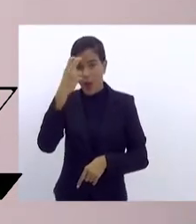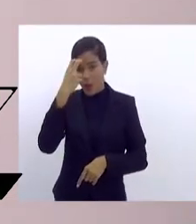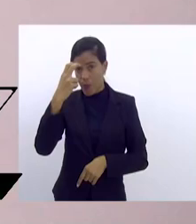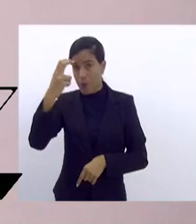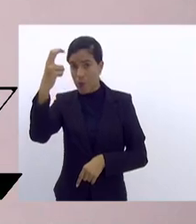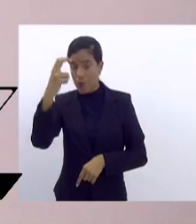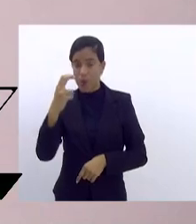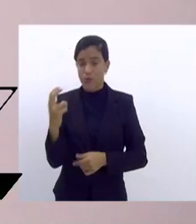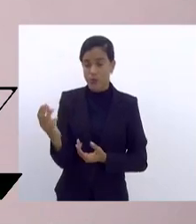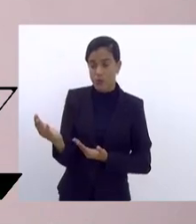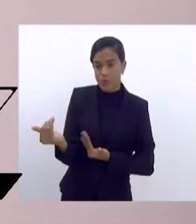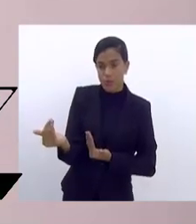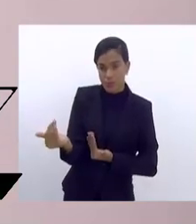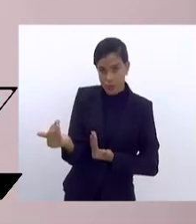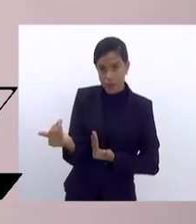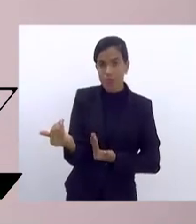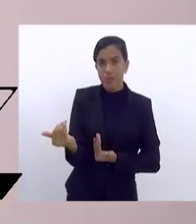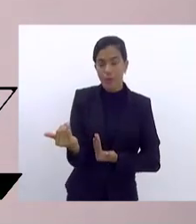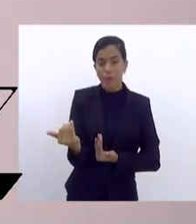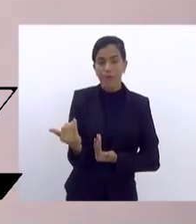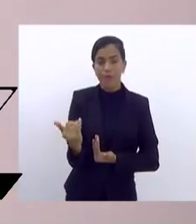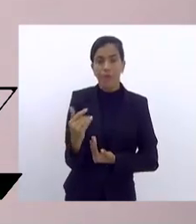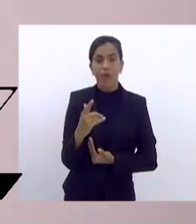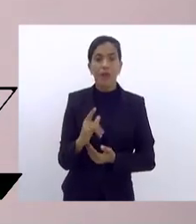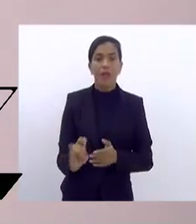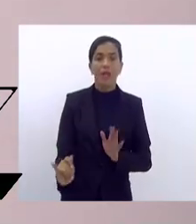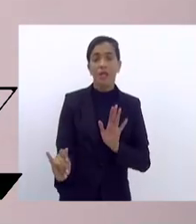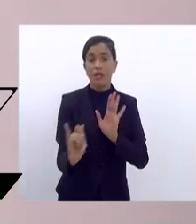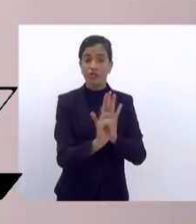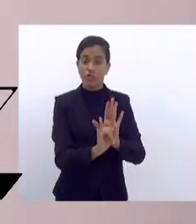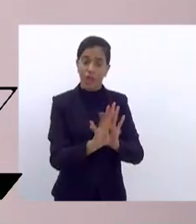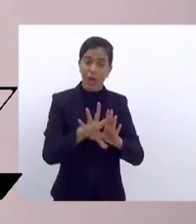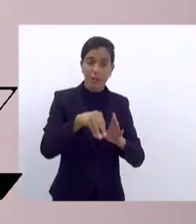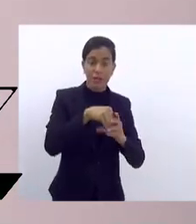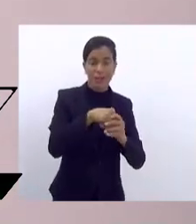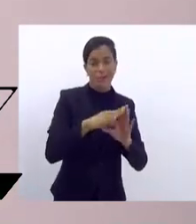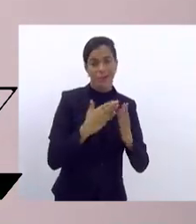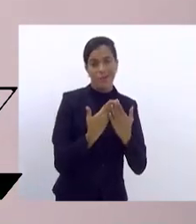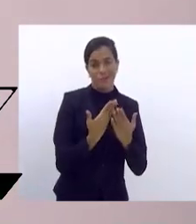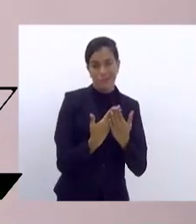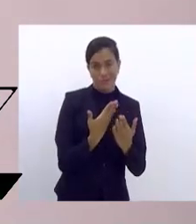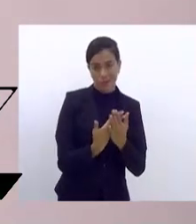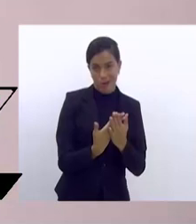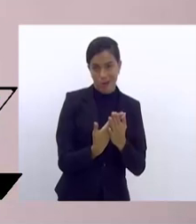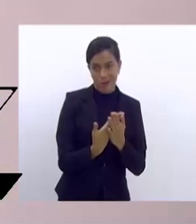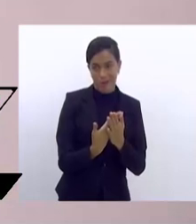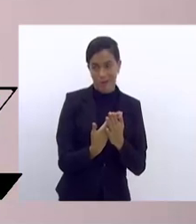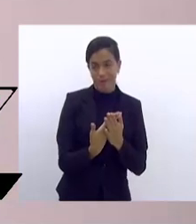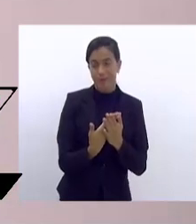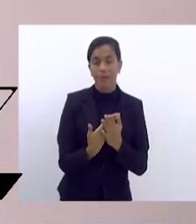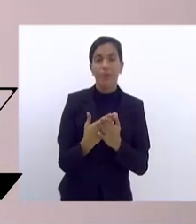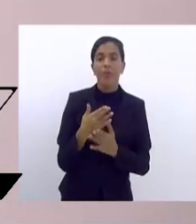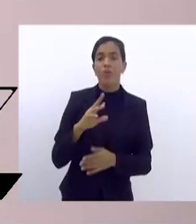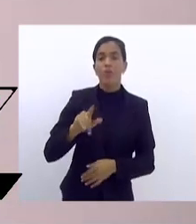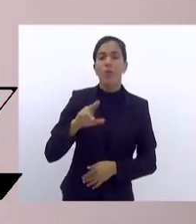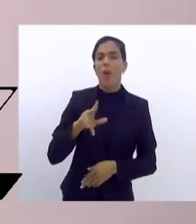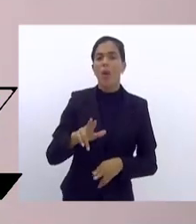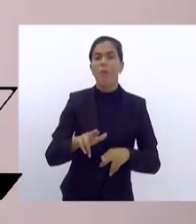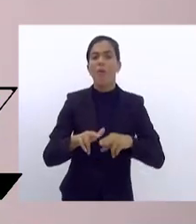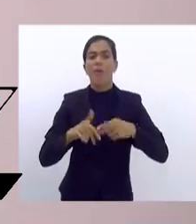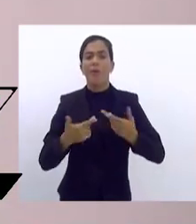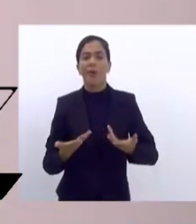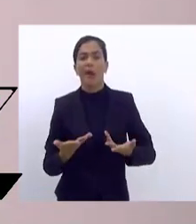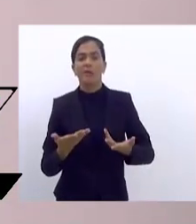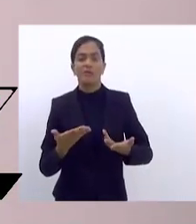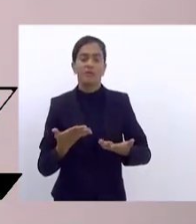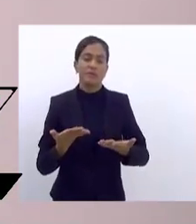juvenis diversas que habitam a escola não é por pura disposição que